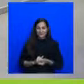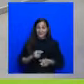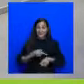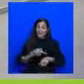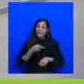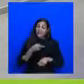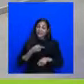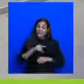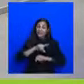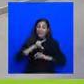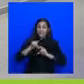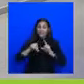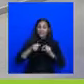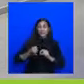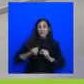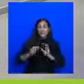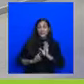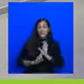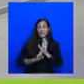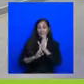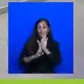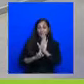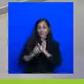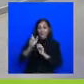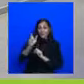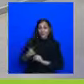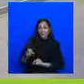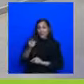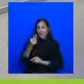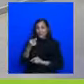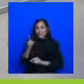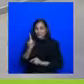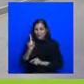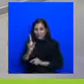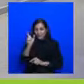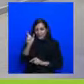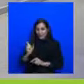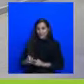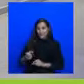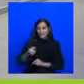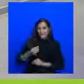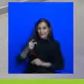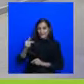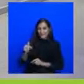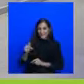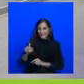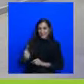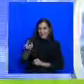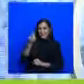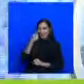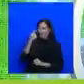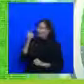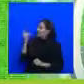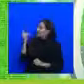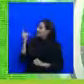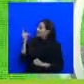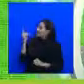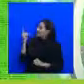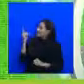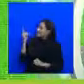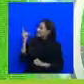E agora sortearemos o número correspondente à última coluna, a coluna de número 7. Bola